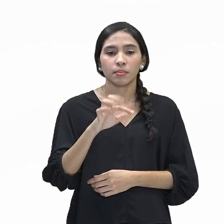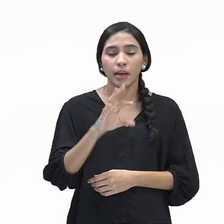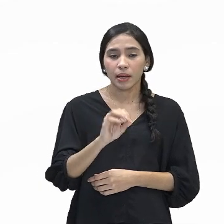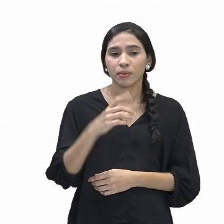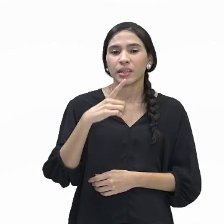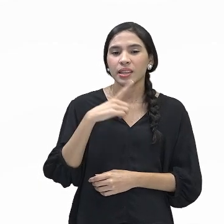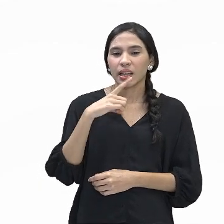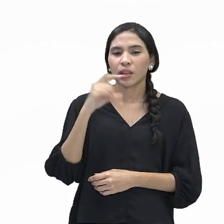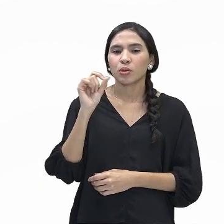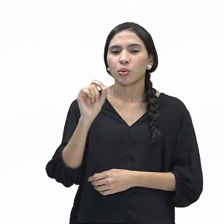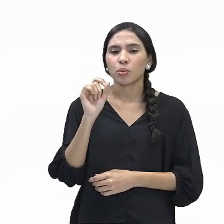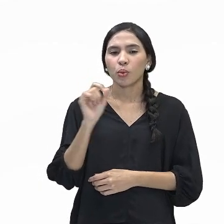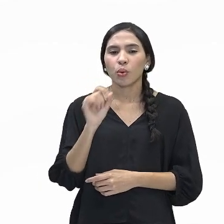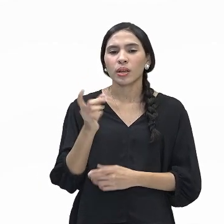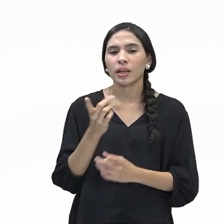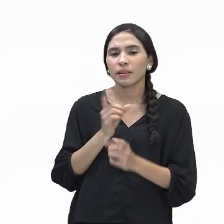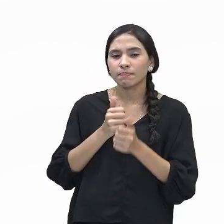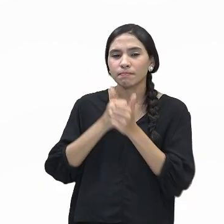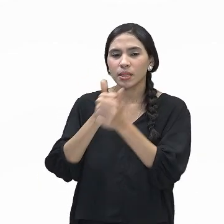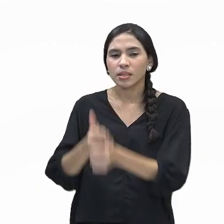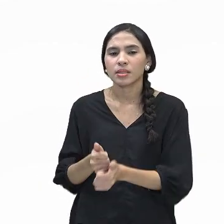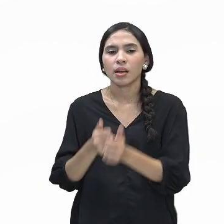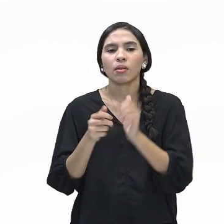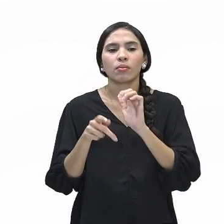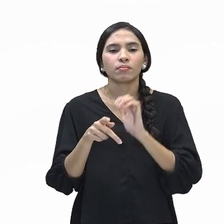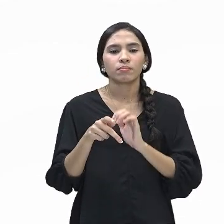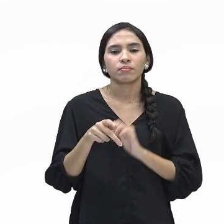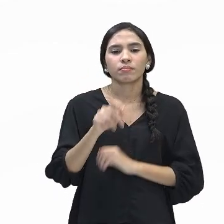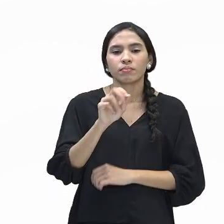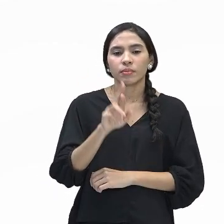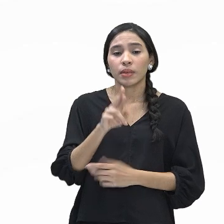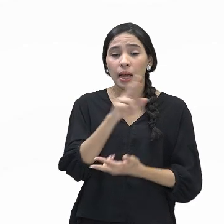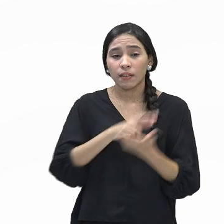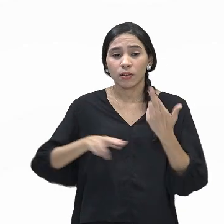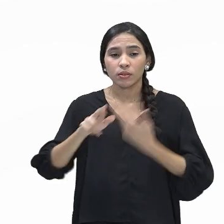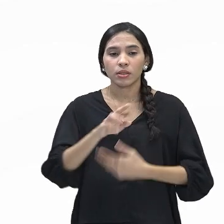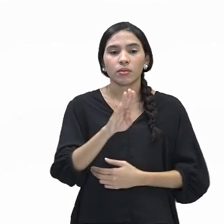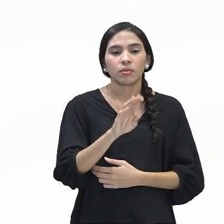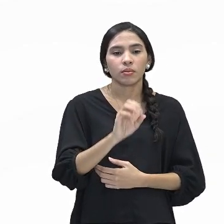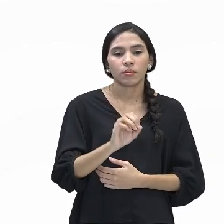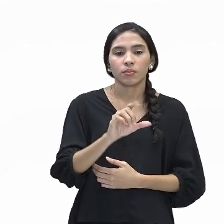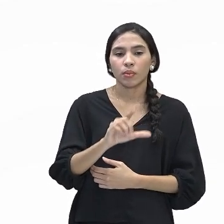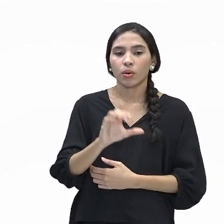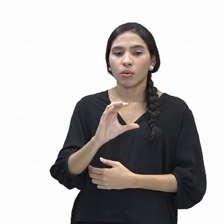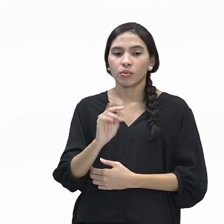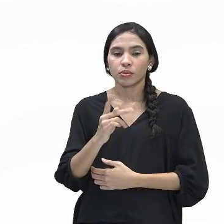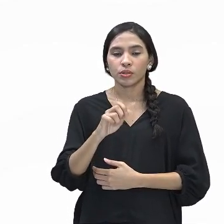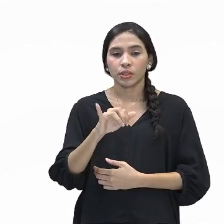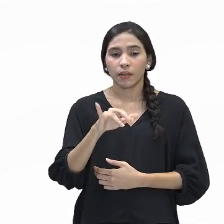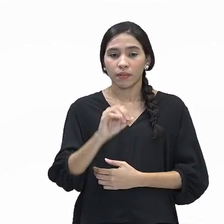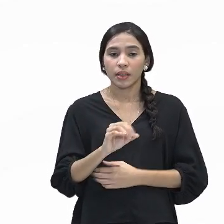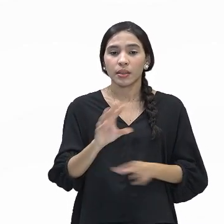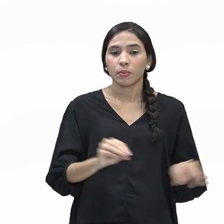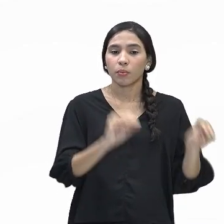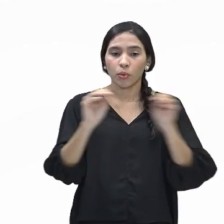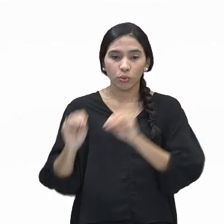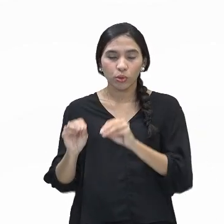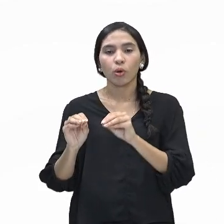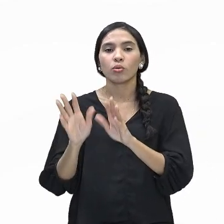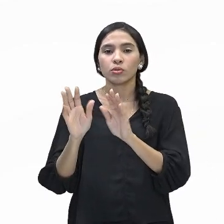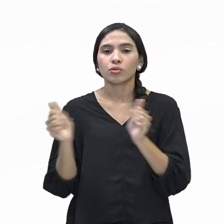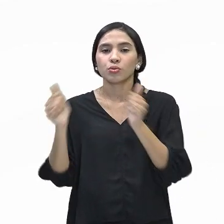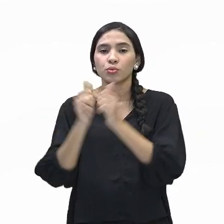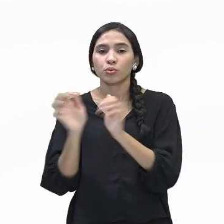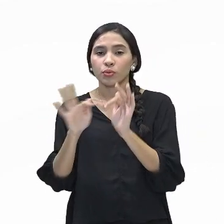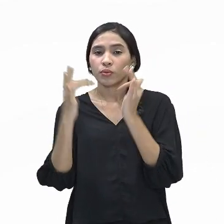da Revolução Bolchevique de 1917, mudou-se para Maceió com a família em